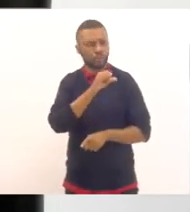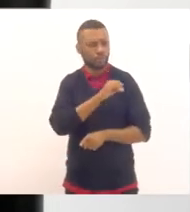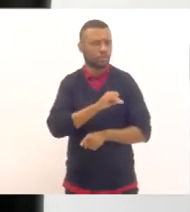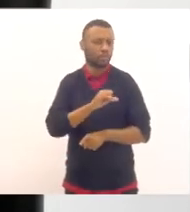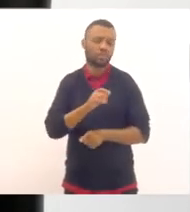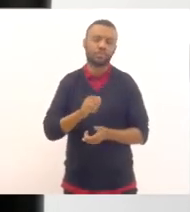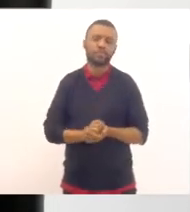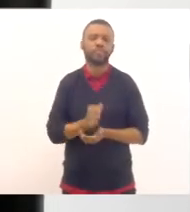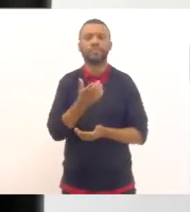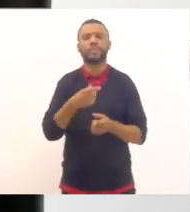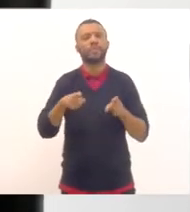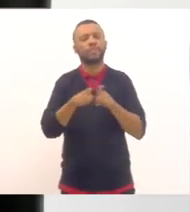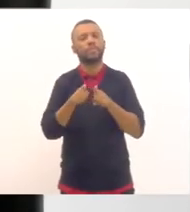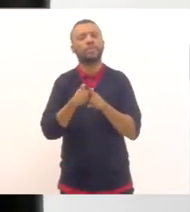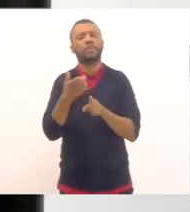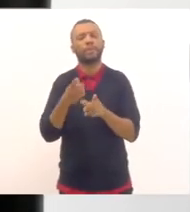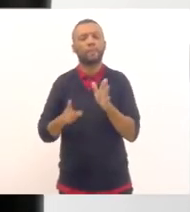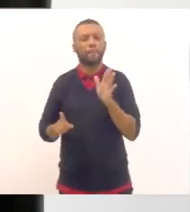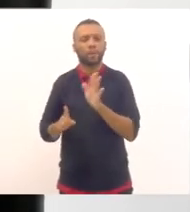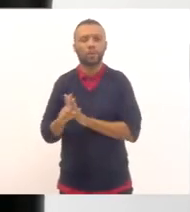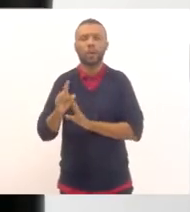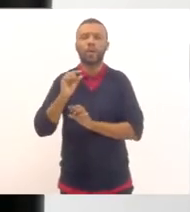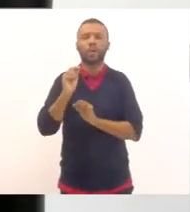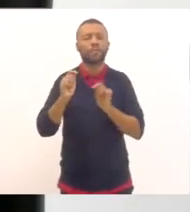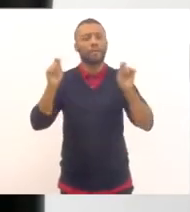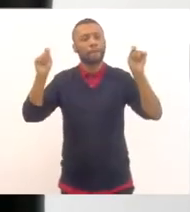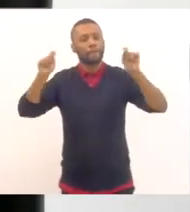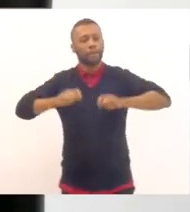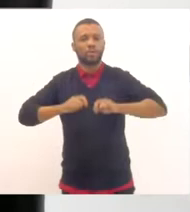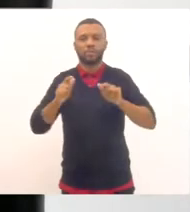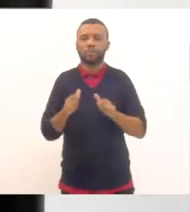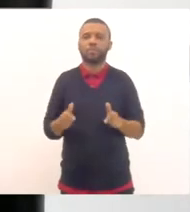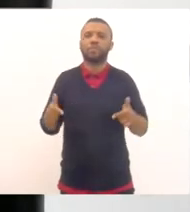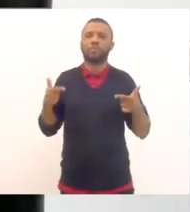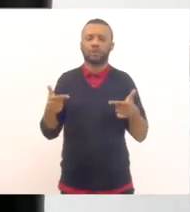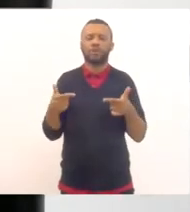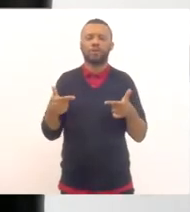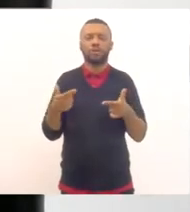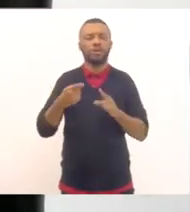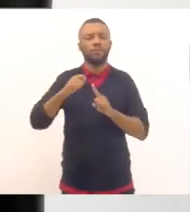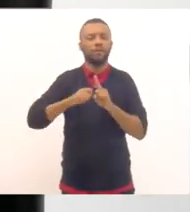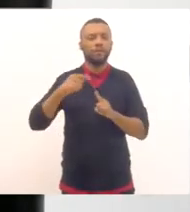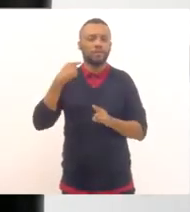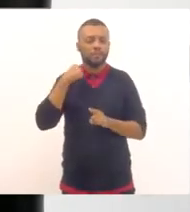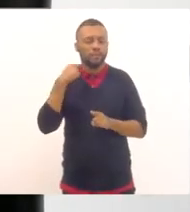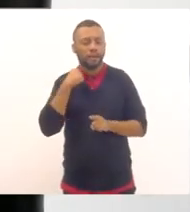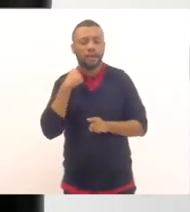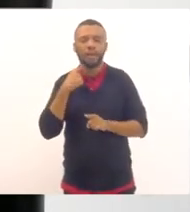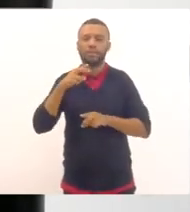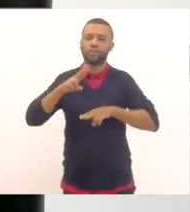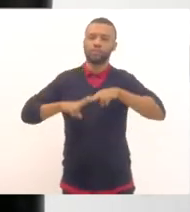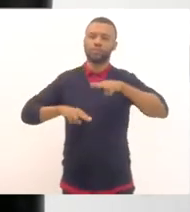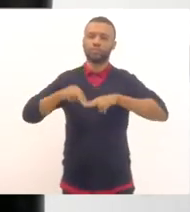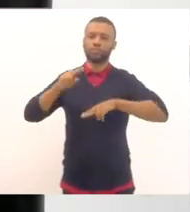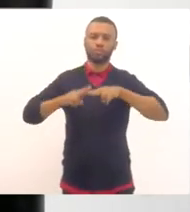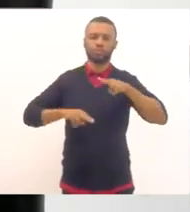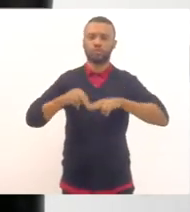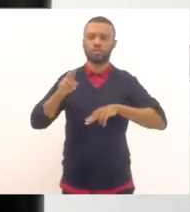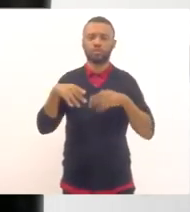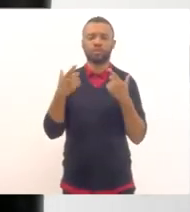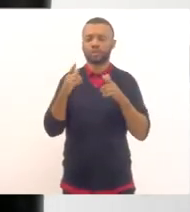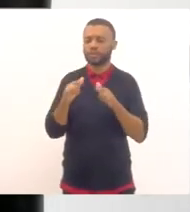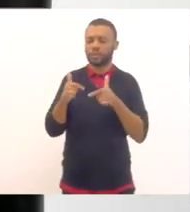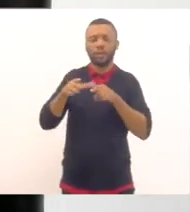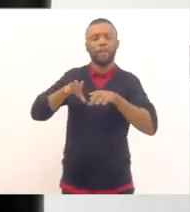enfim queria perguntar também e o quê que foi possível fazer então a partir de Maio em maio e junho é que intervenções mais importantes